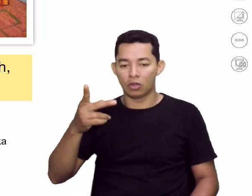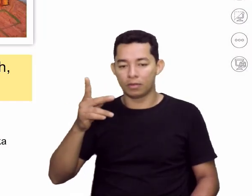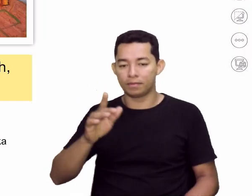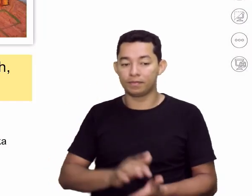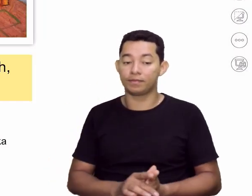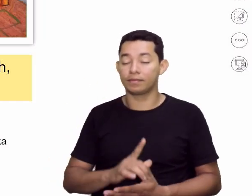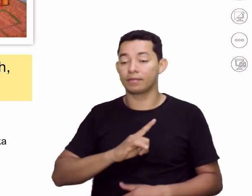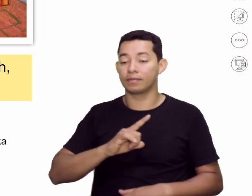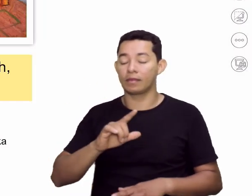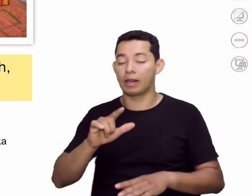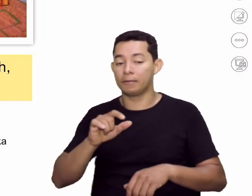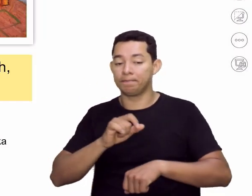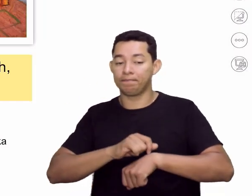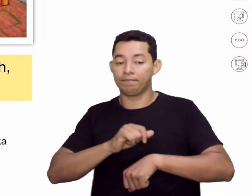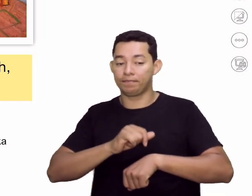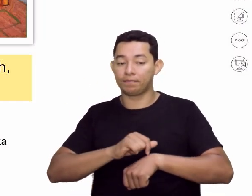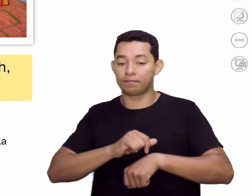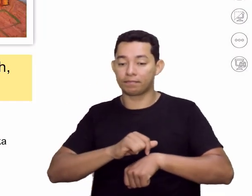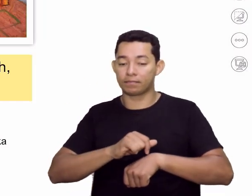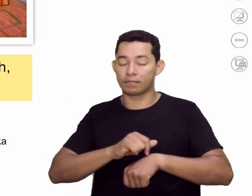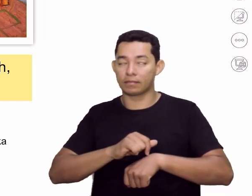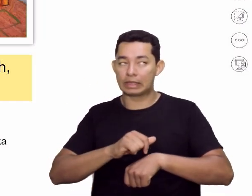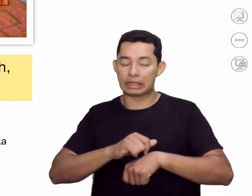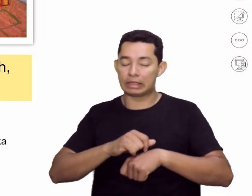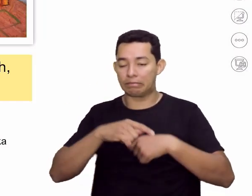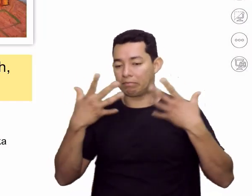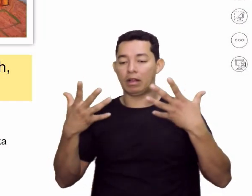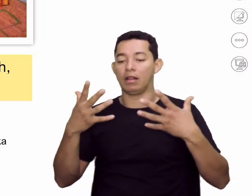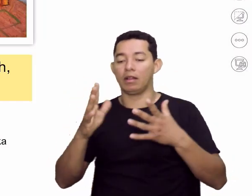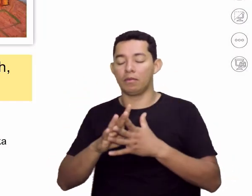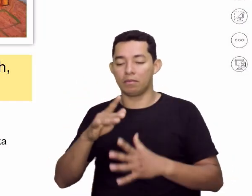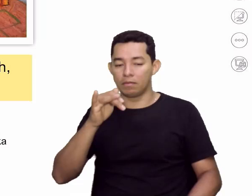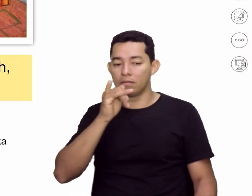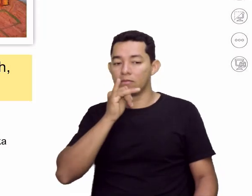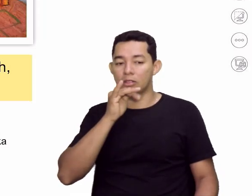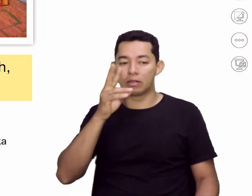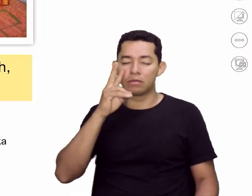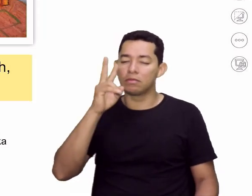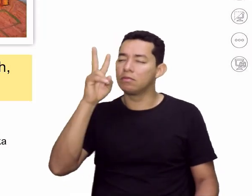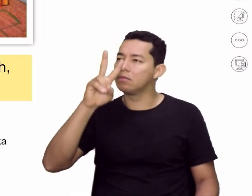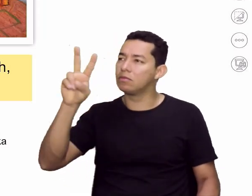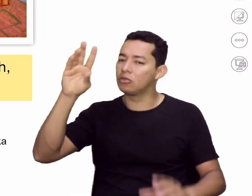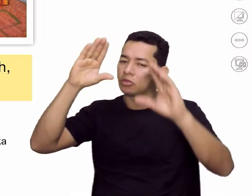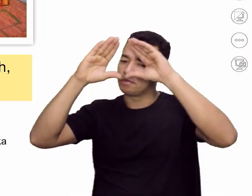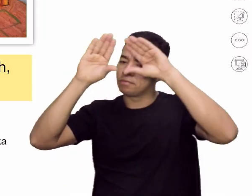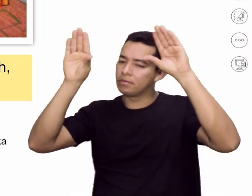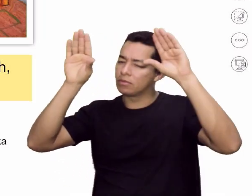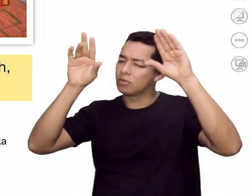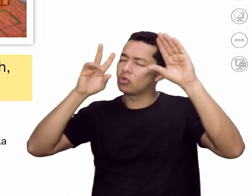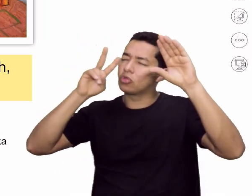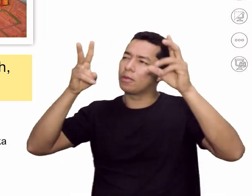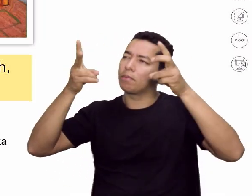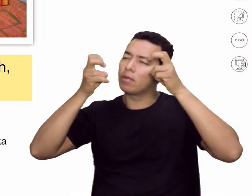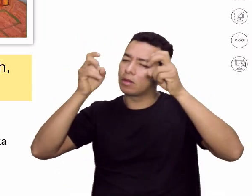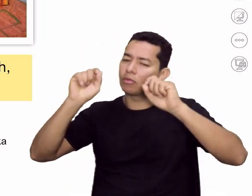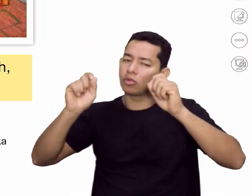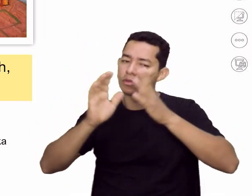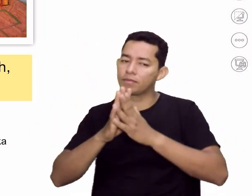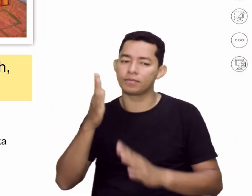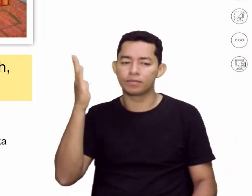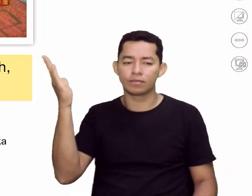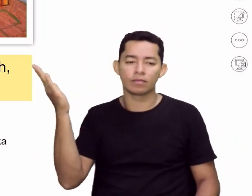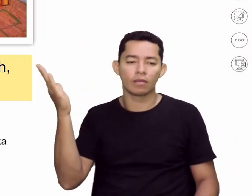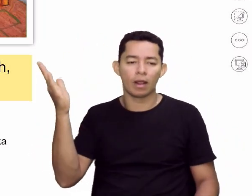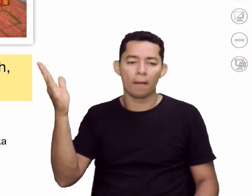Então, às vezes, por exemplo, ele olhou para o céu e olha o que ele viu e passou para o quadro, né? Uma noite estrelada